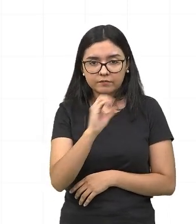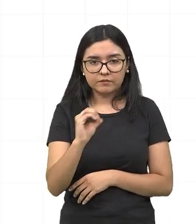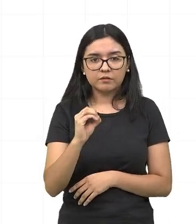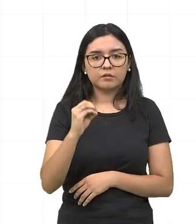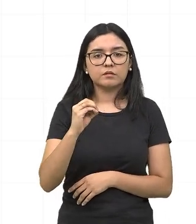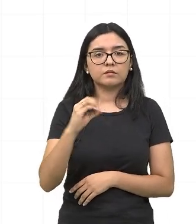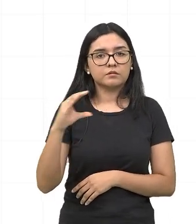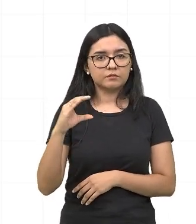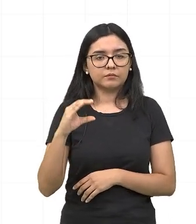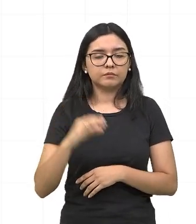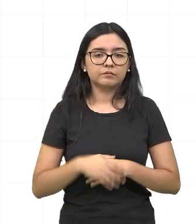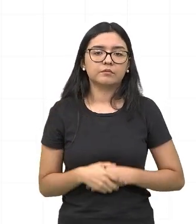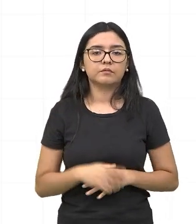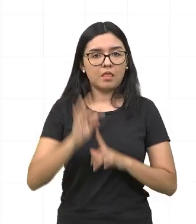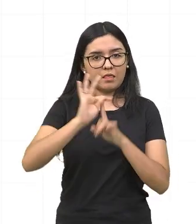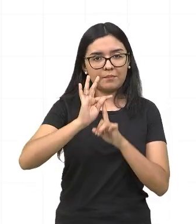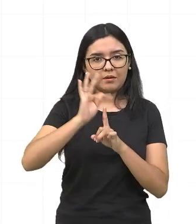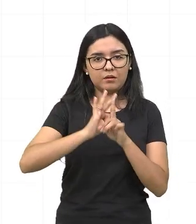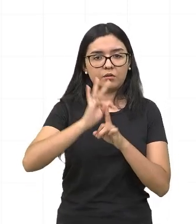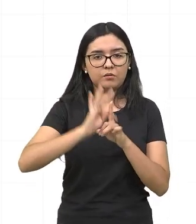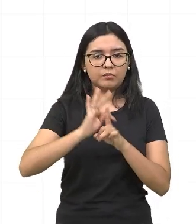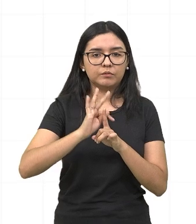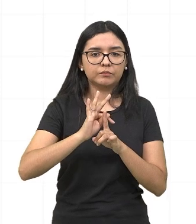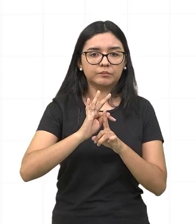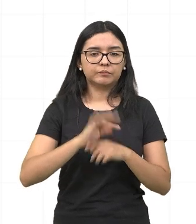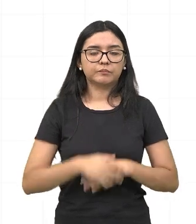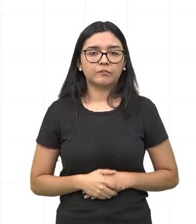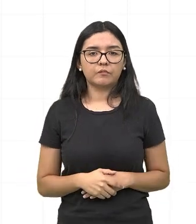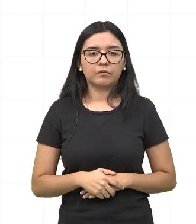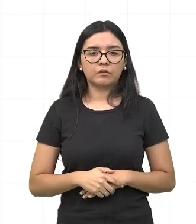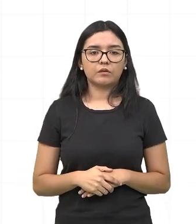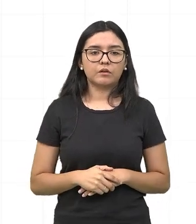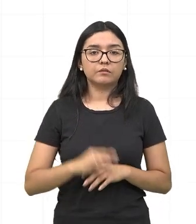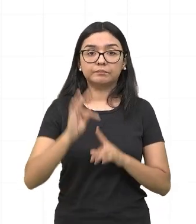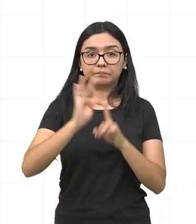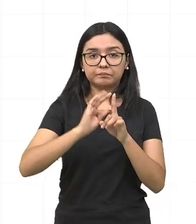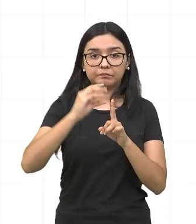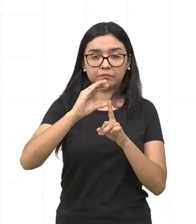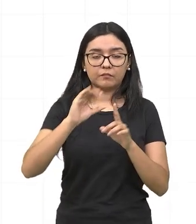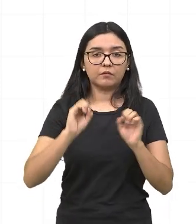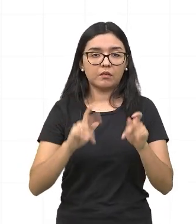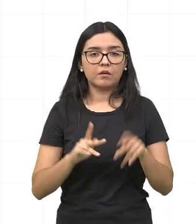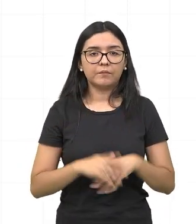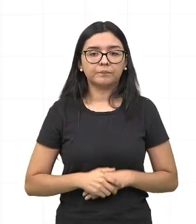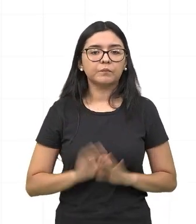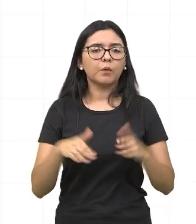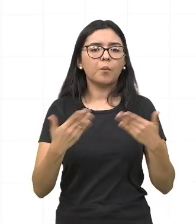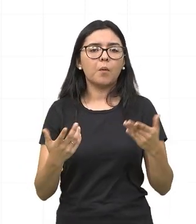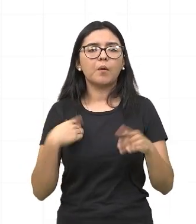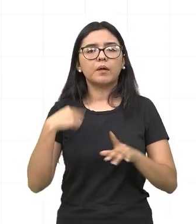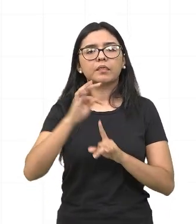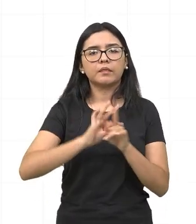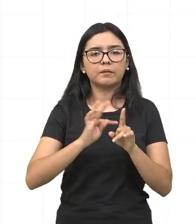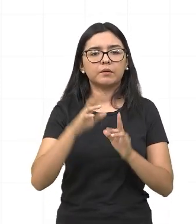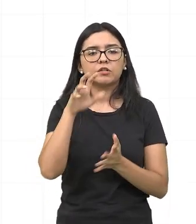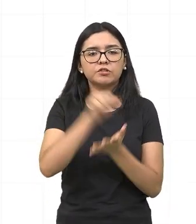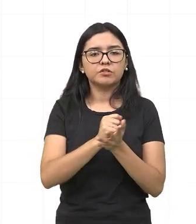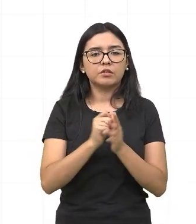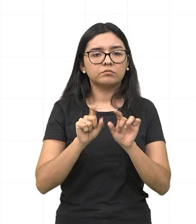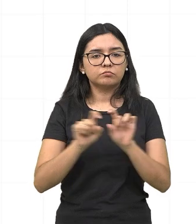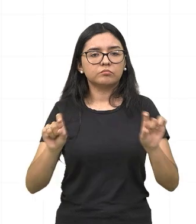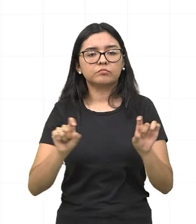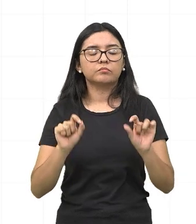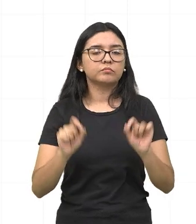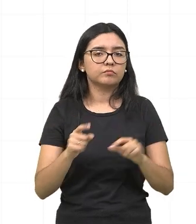37,0, nós temos aí graus Celsius, beleza? Então, o qual a temperatura registrada nesse